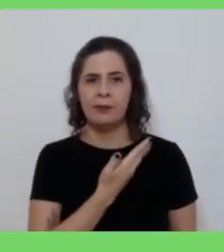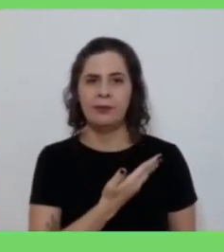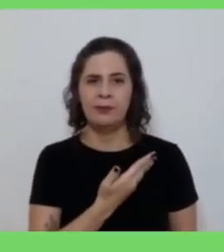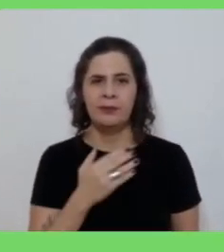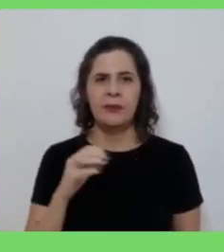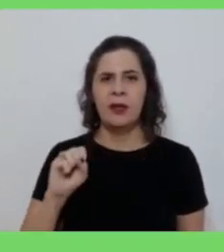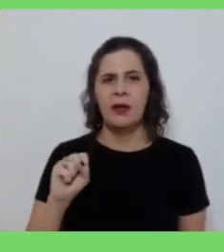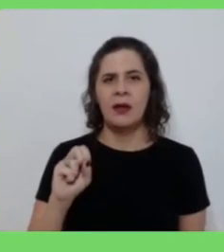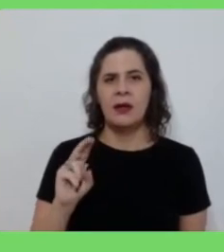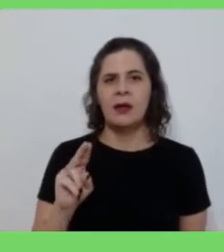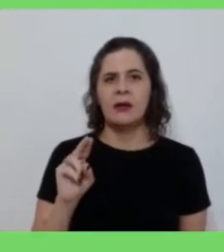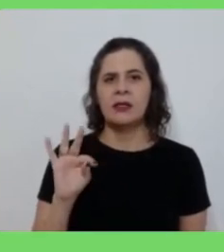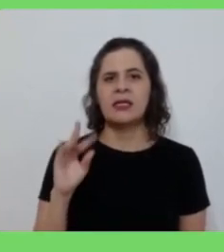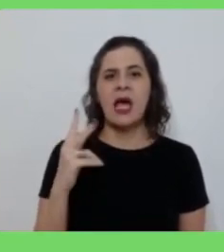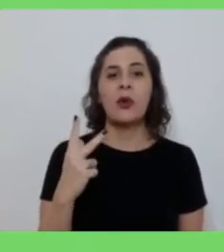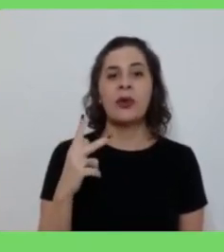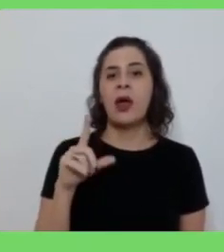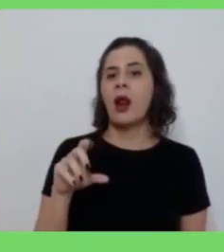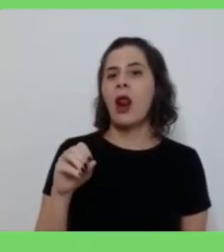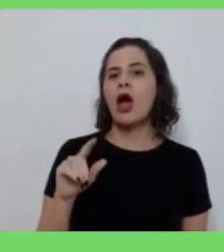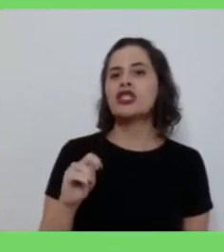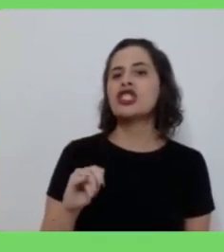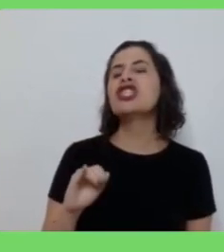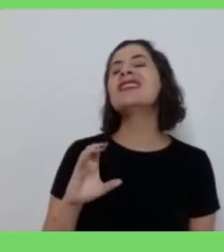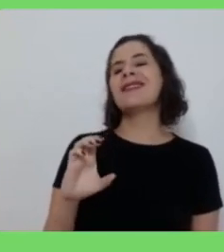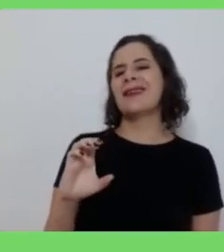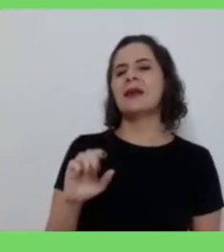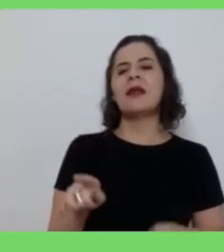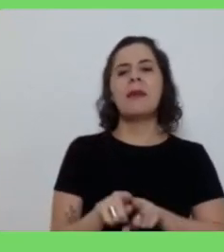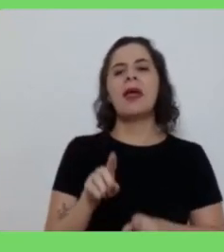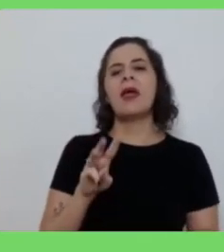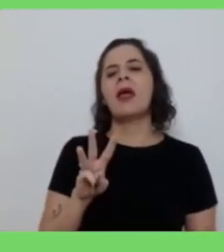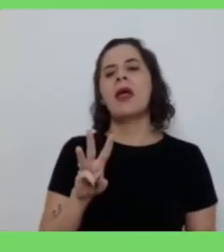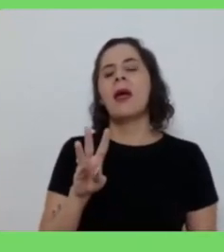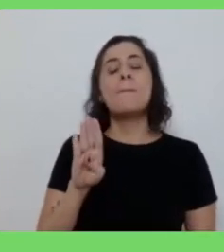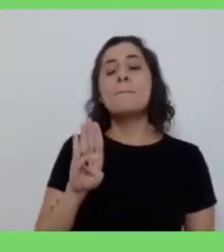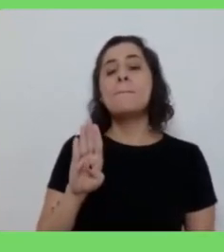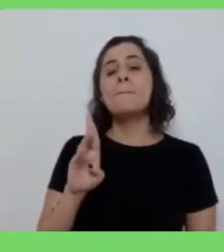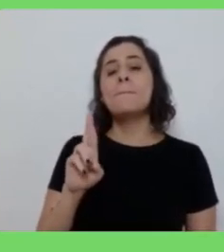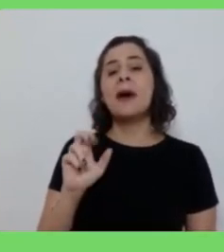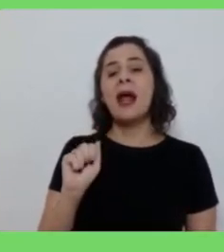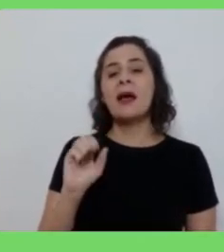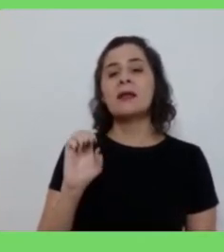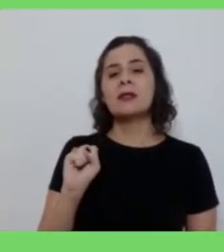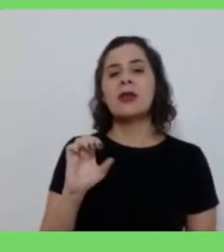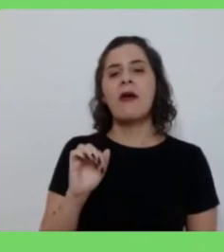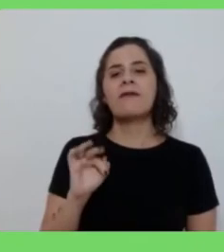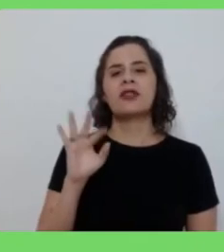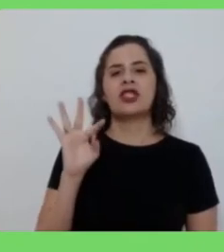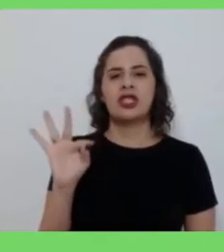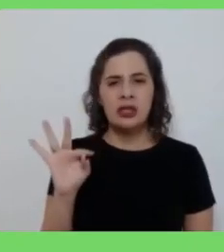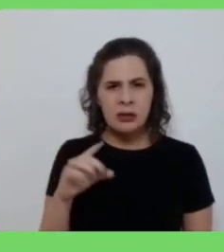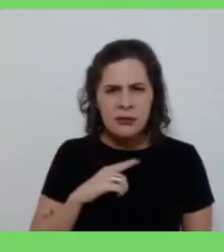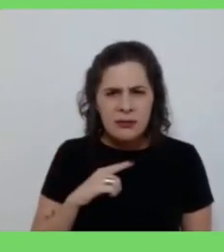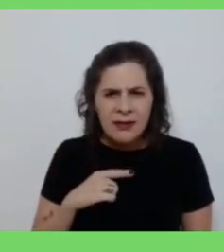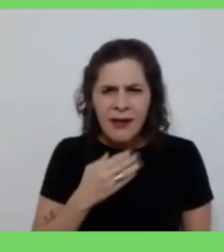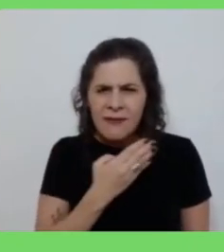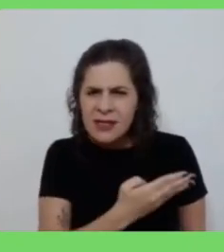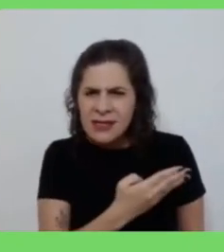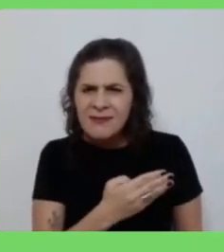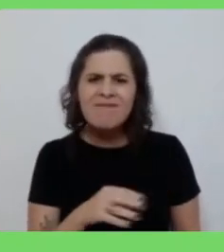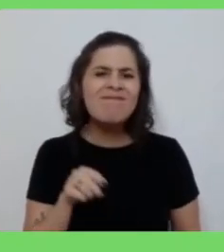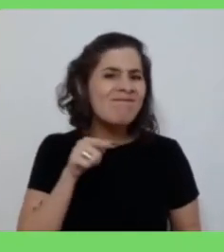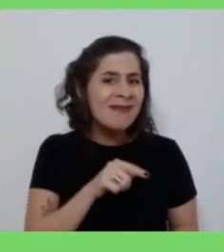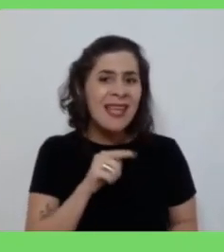Logic E aí a Érica lembrou até um Marco aqui de 97 que teve o jogo guimo né éca ex exatamente um jogo muito importante